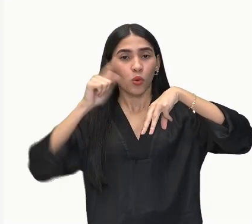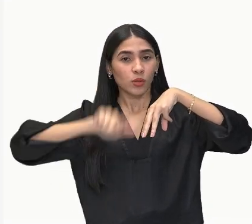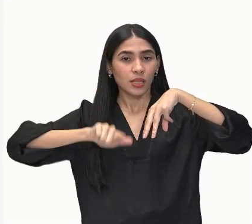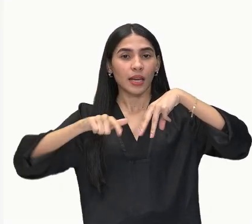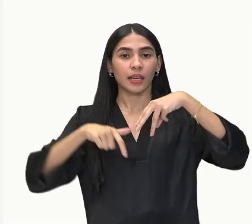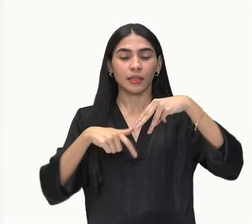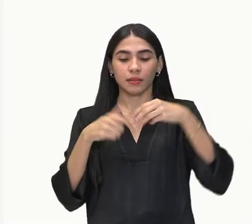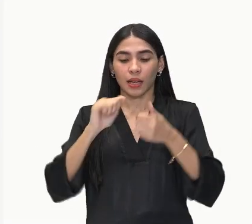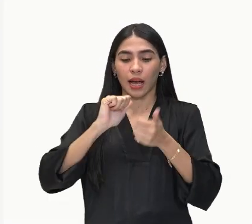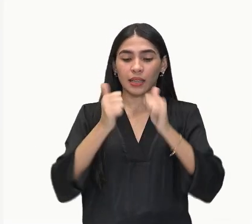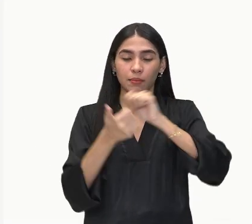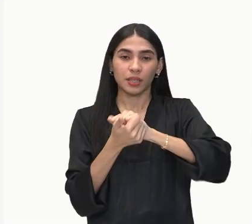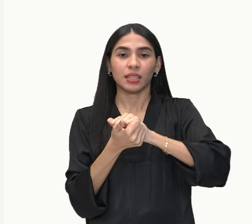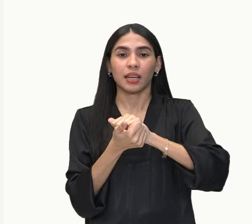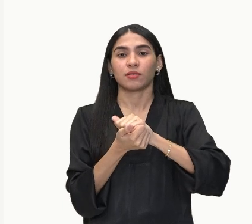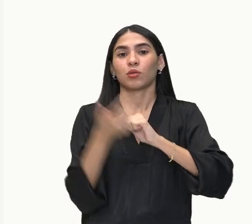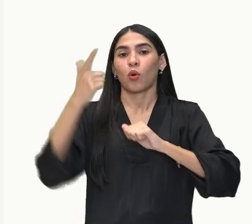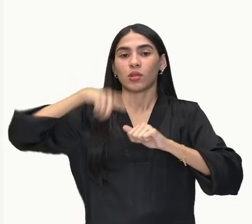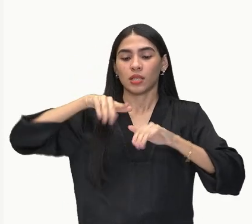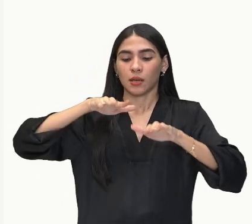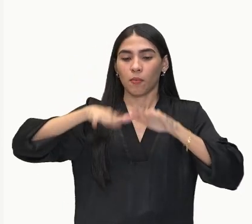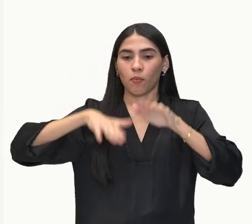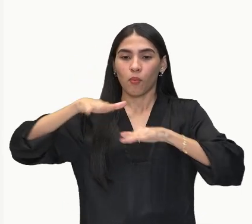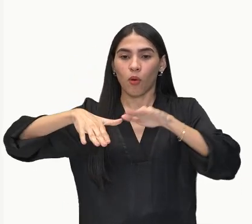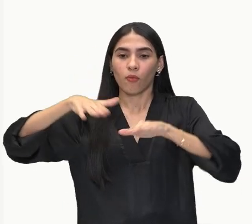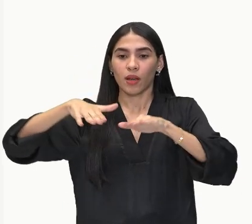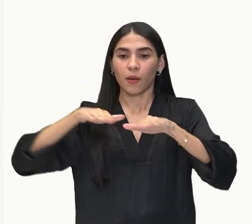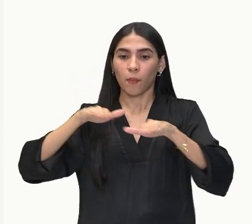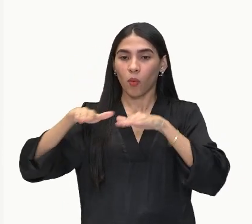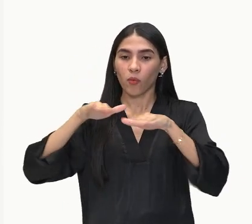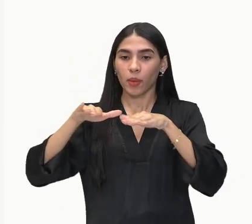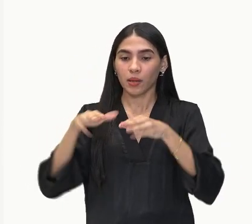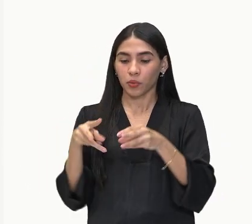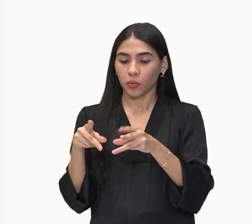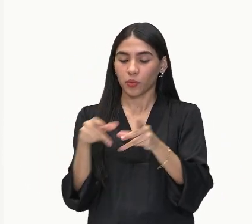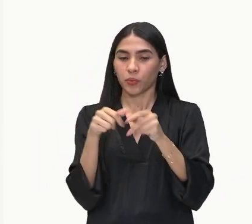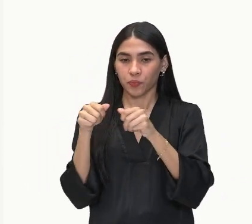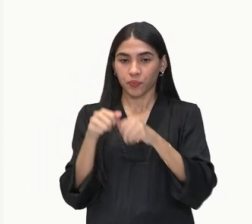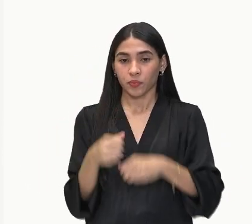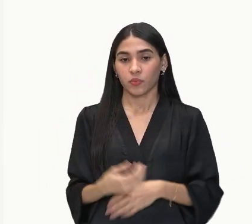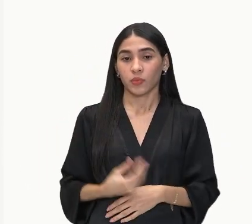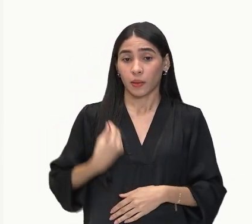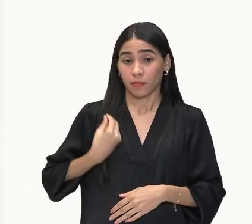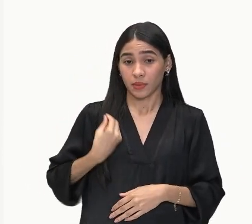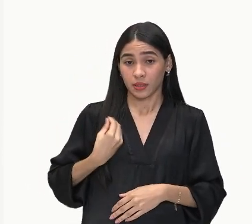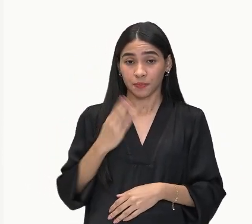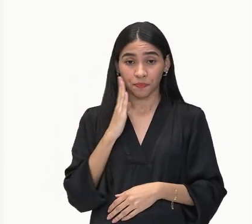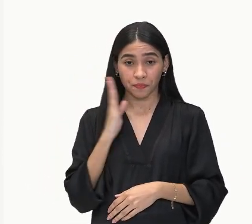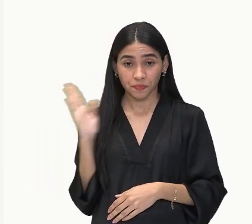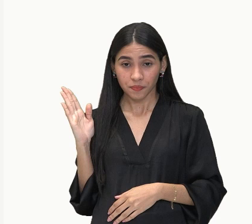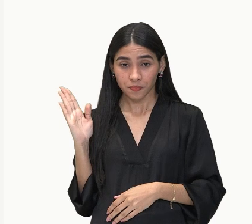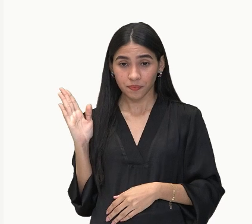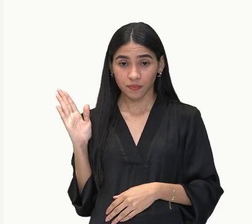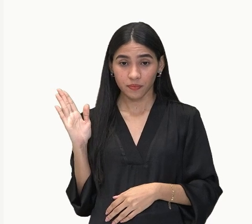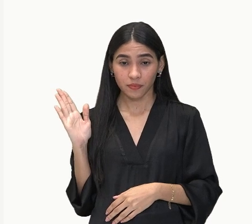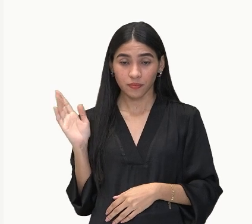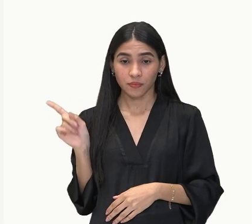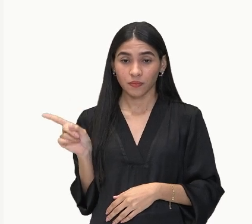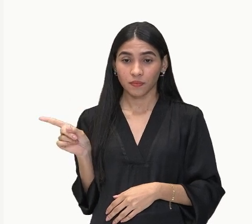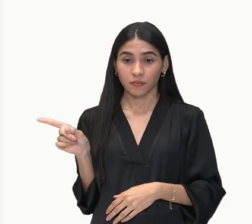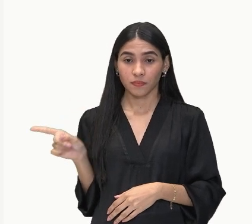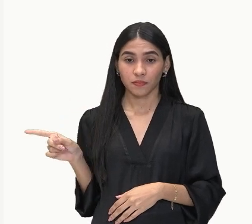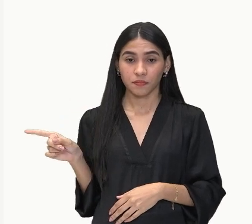locomover no ambiente terrestre, né? Pode ver aqui a presença dos membros superiores, depois